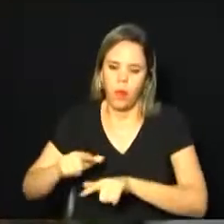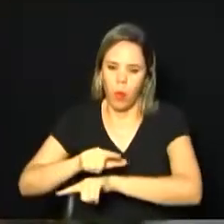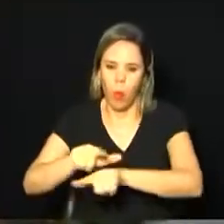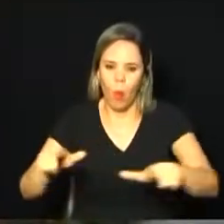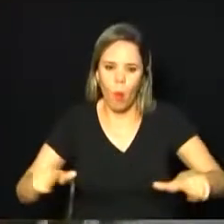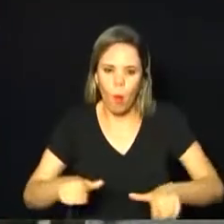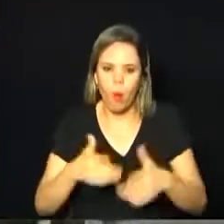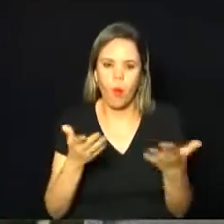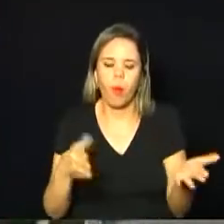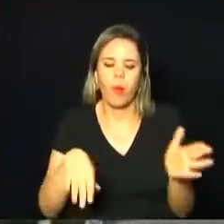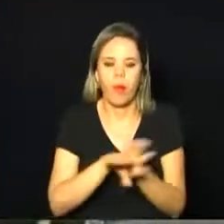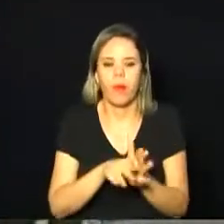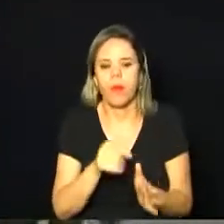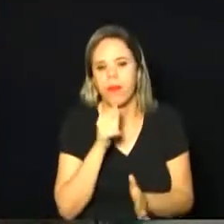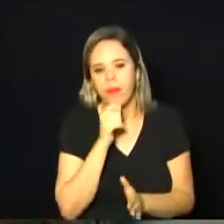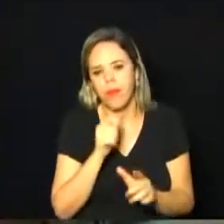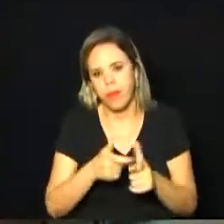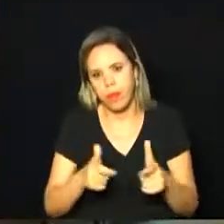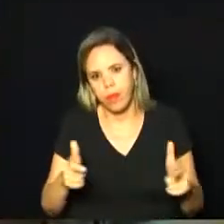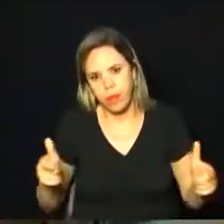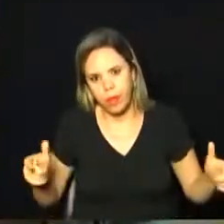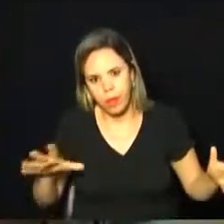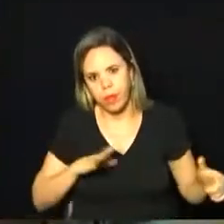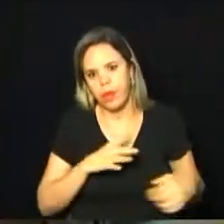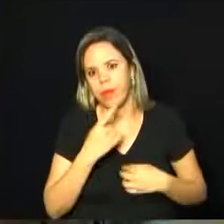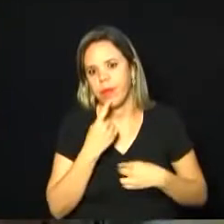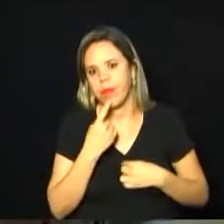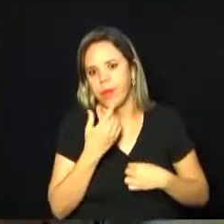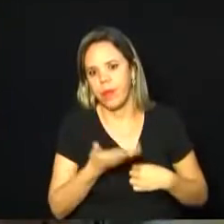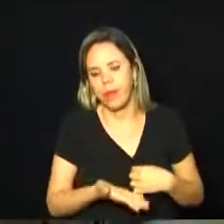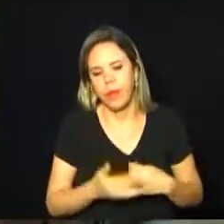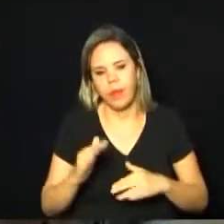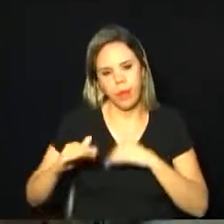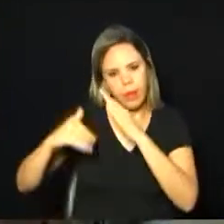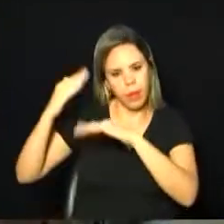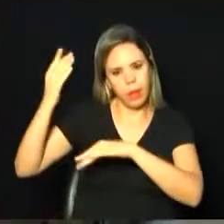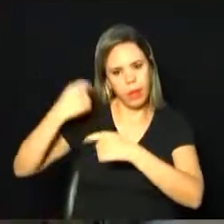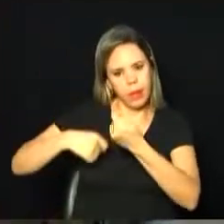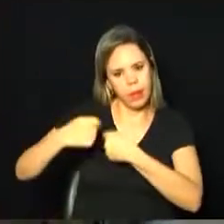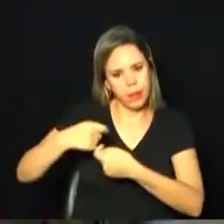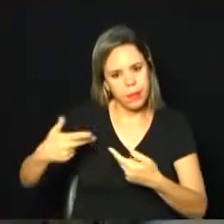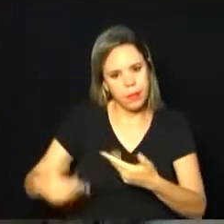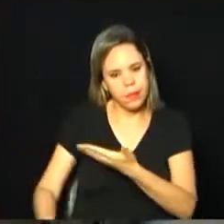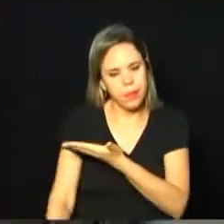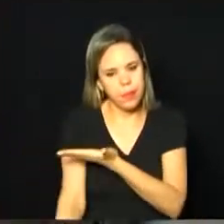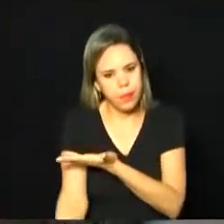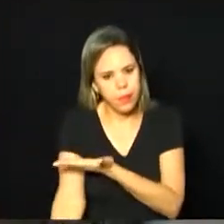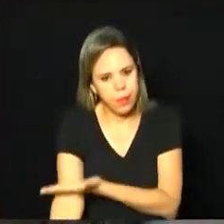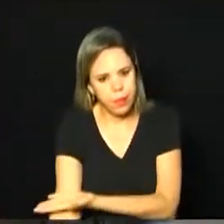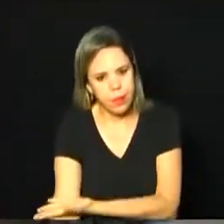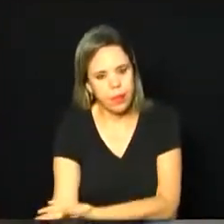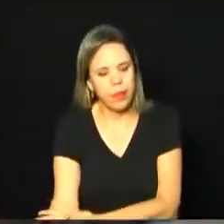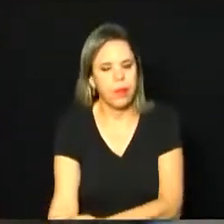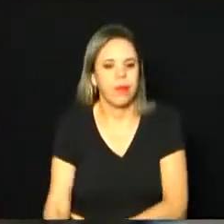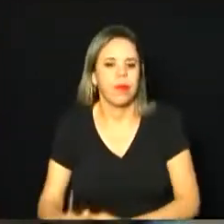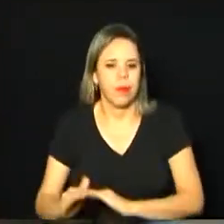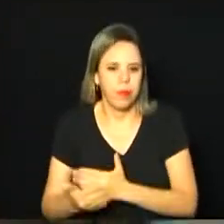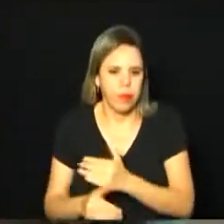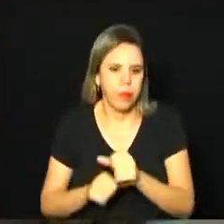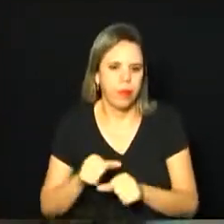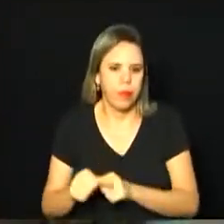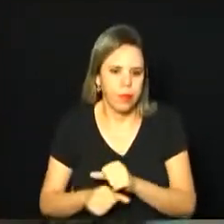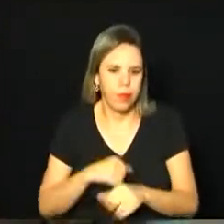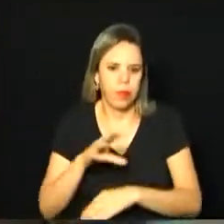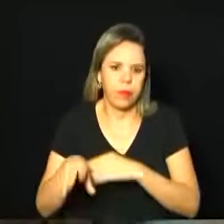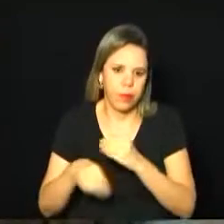E no entanto com o crescimento da cidade de Campinas nosso desenvolvimento econômico o Ávila acabou sendo